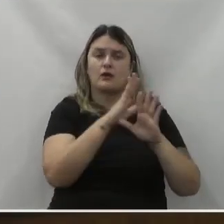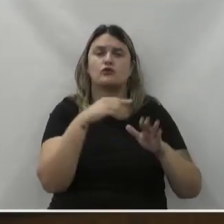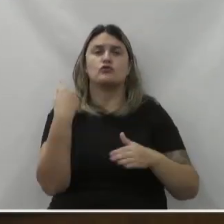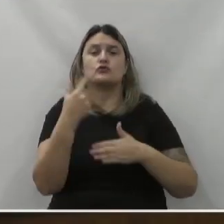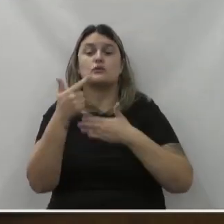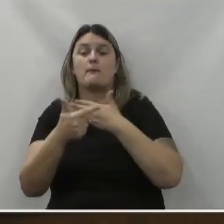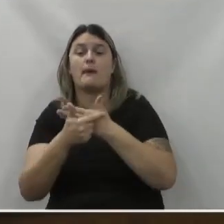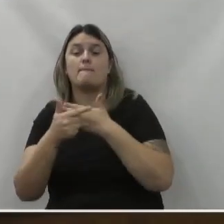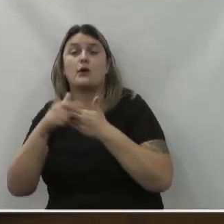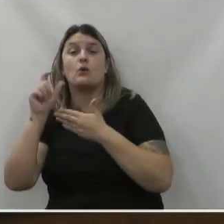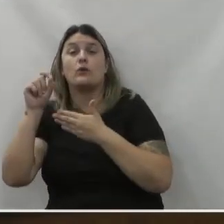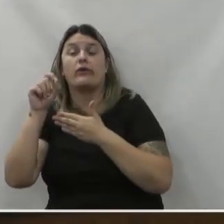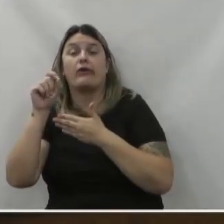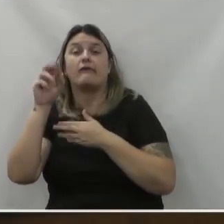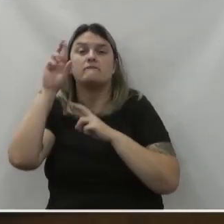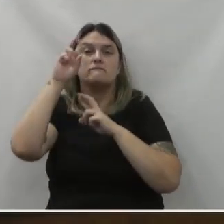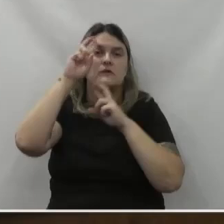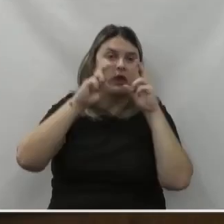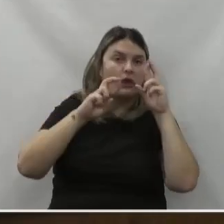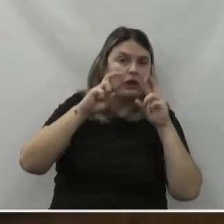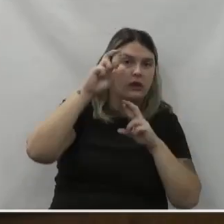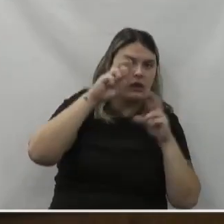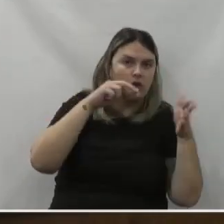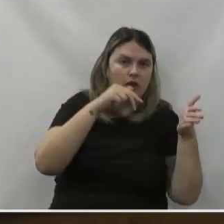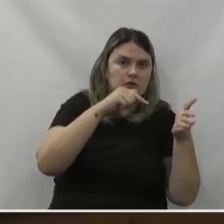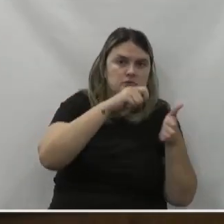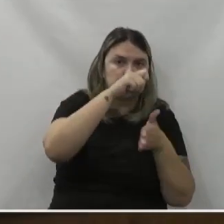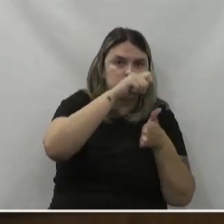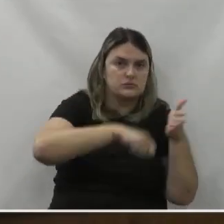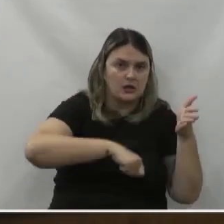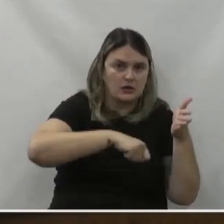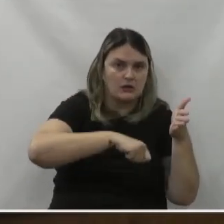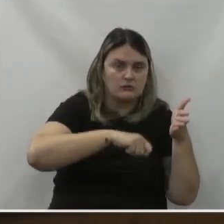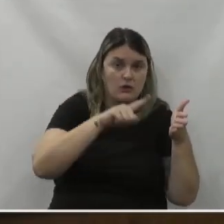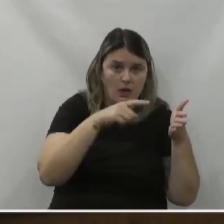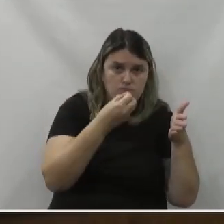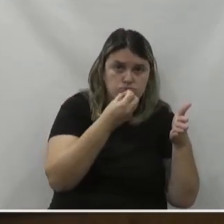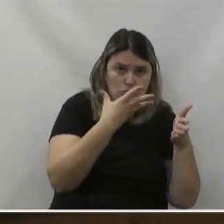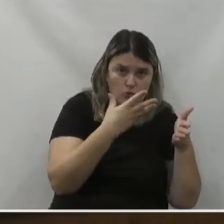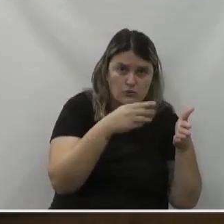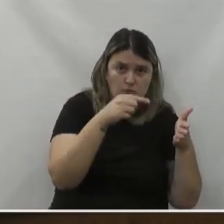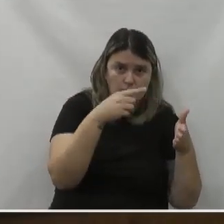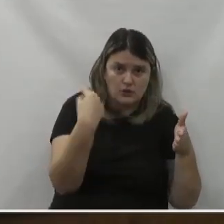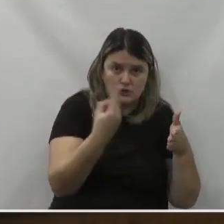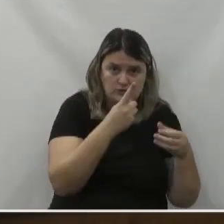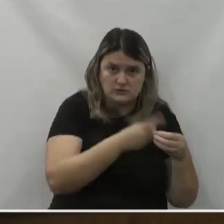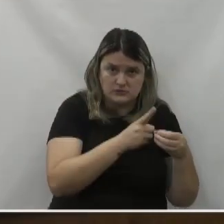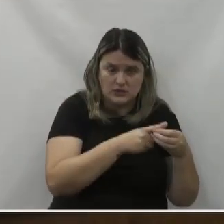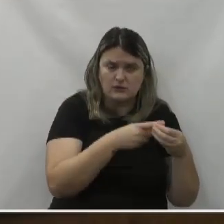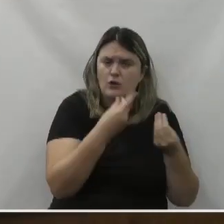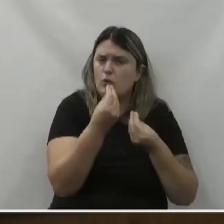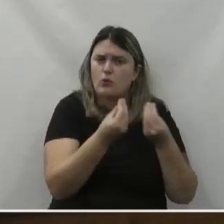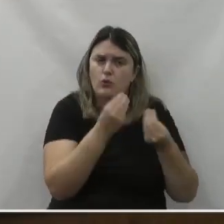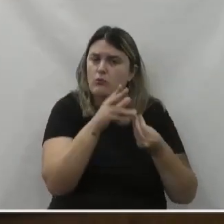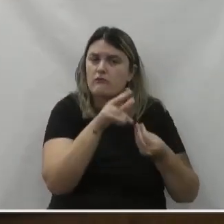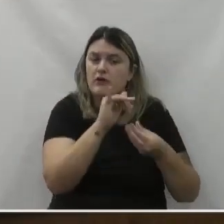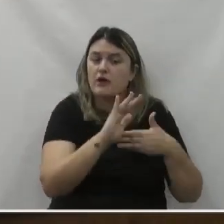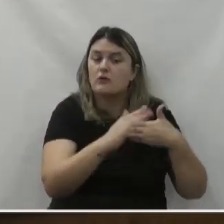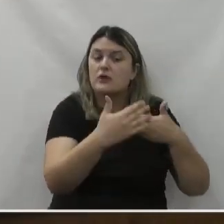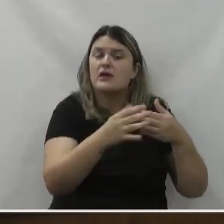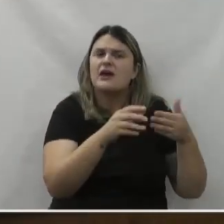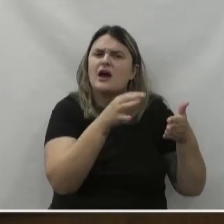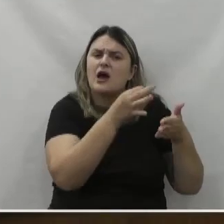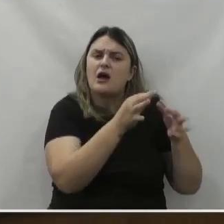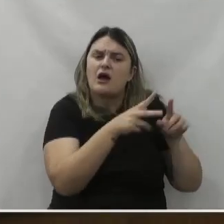gente tem aqui é de ver se esse contrato ele é bom para o município e de que forma que esses ajustes